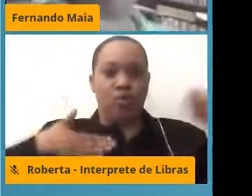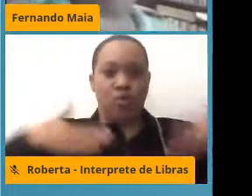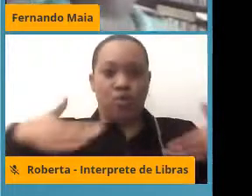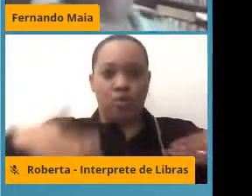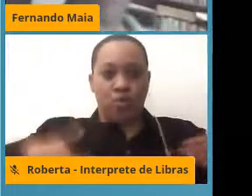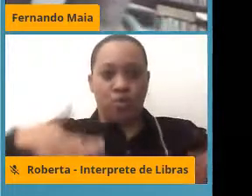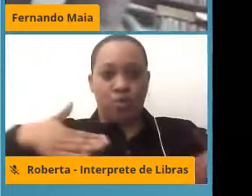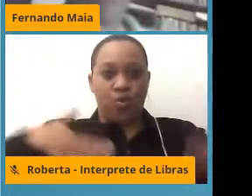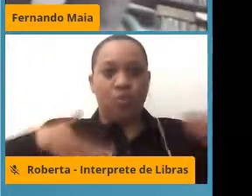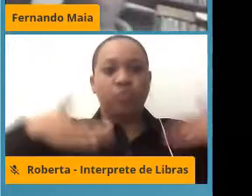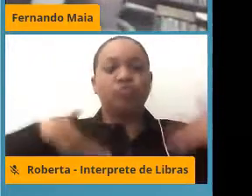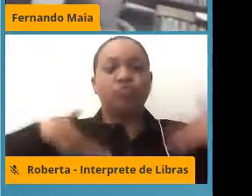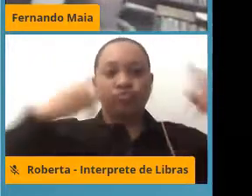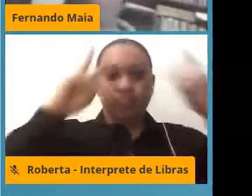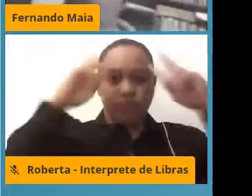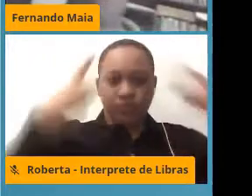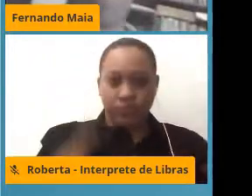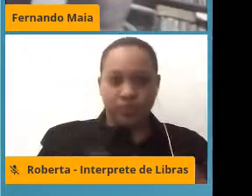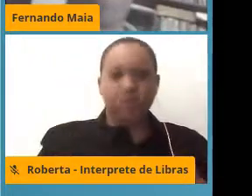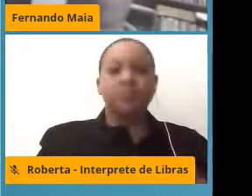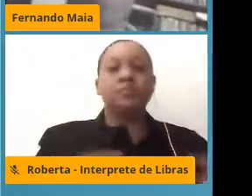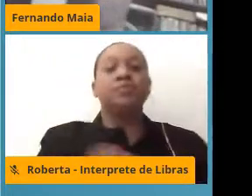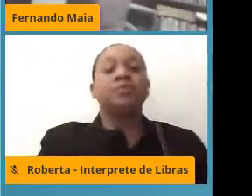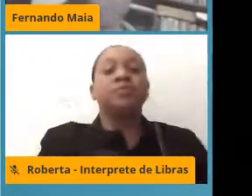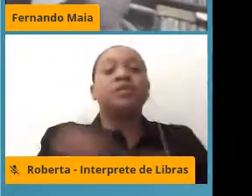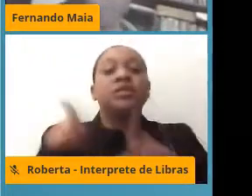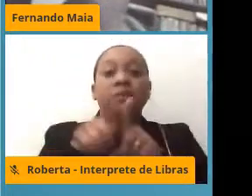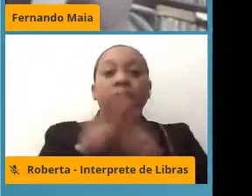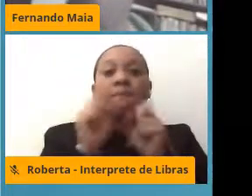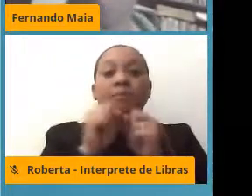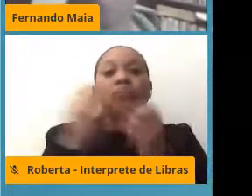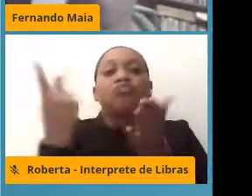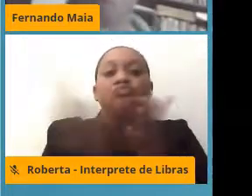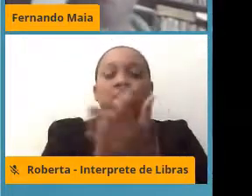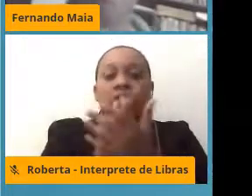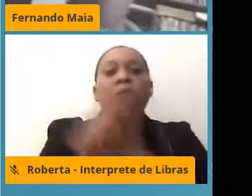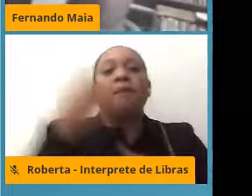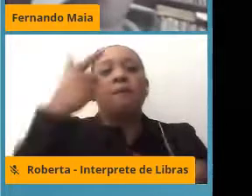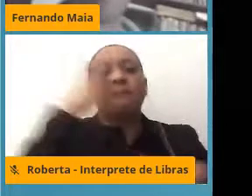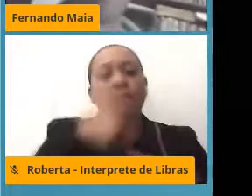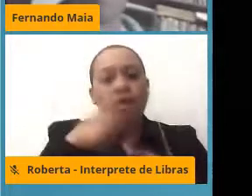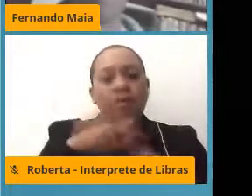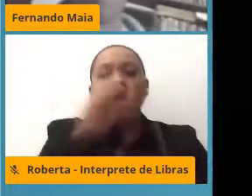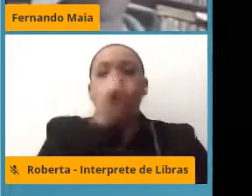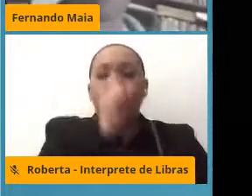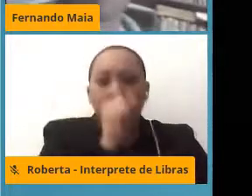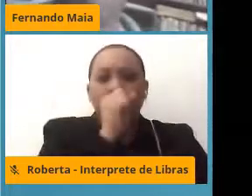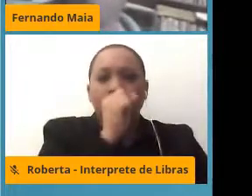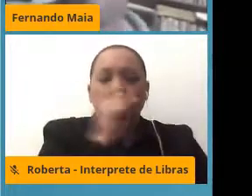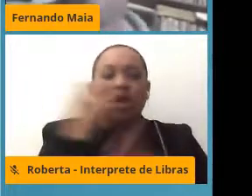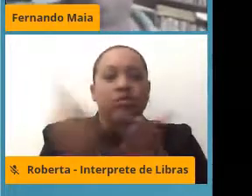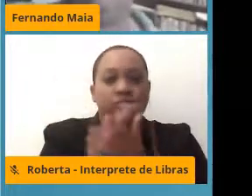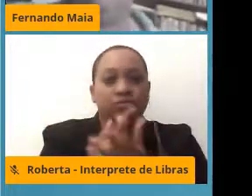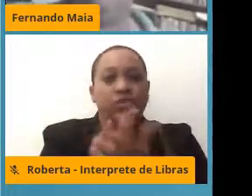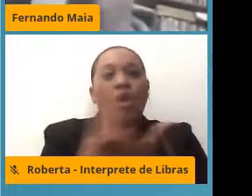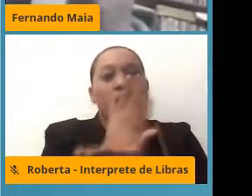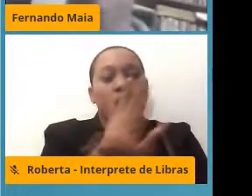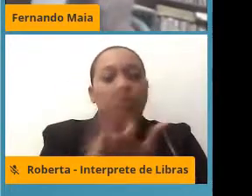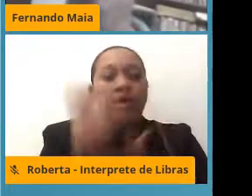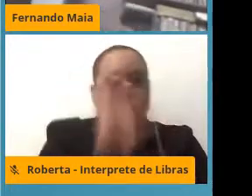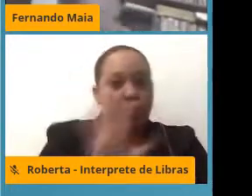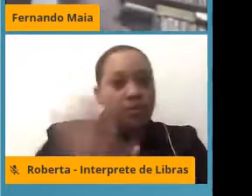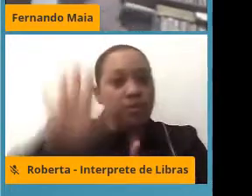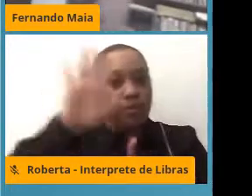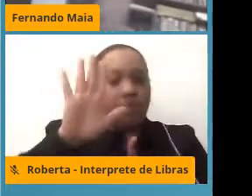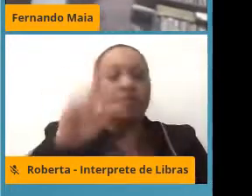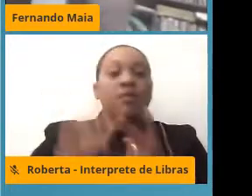humano. Resfriados e pneumonias em surtos, já conhecidos de muito tempo, na Europa, na Ásia e nas Américas. Então,